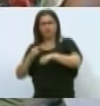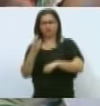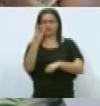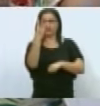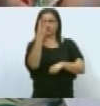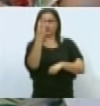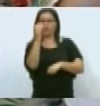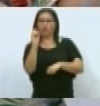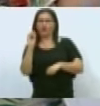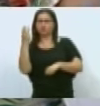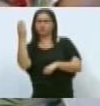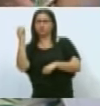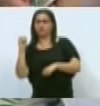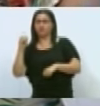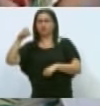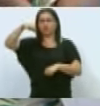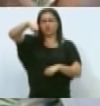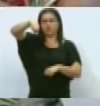4004-9000.